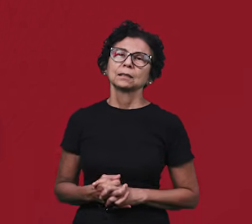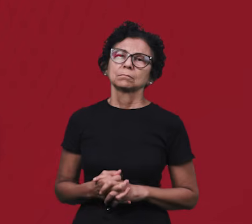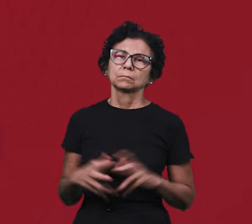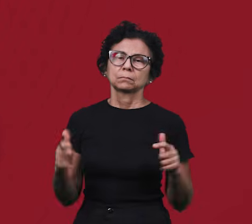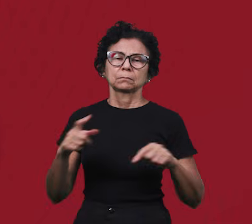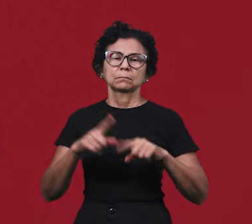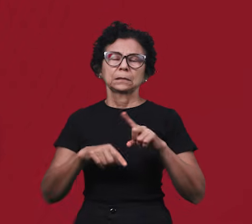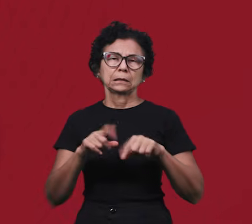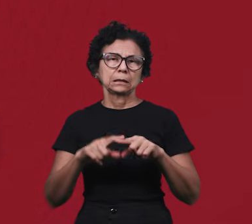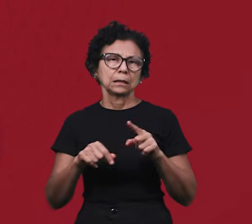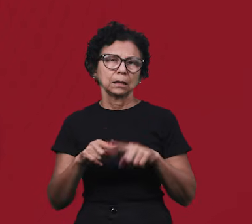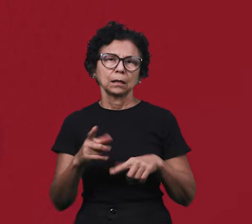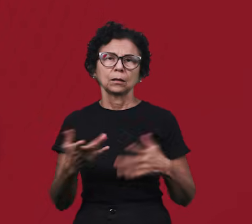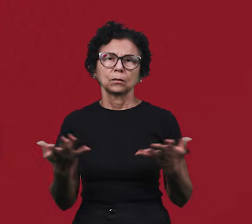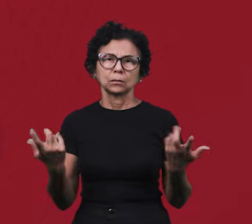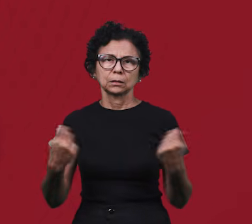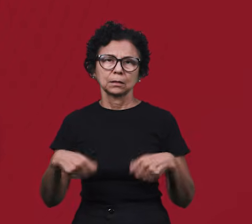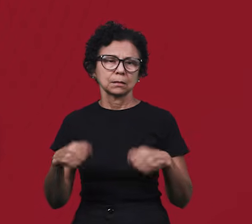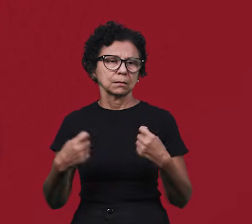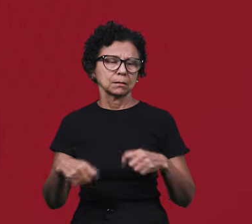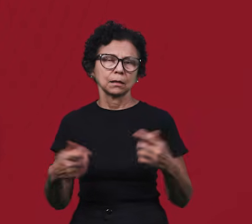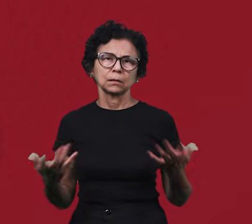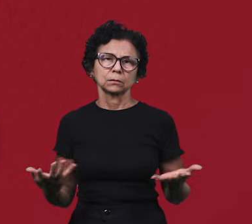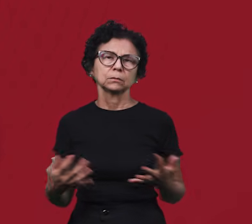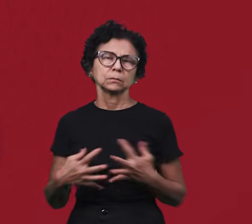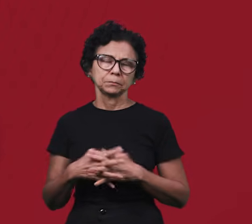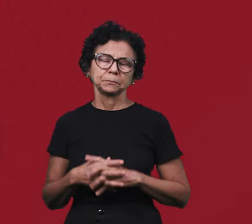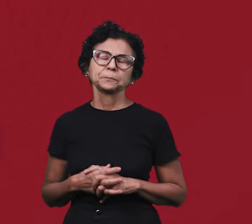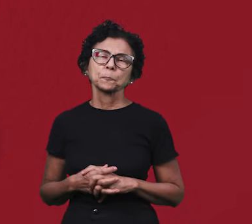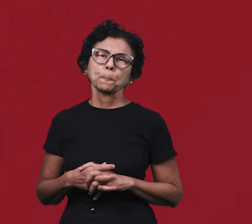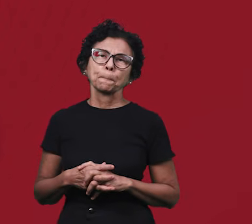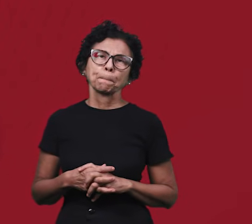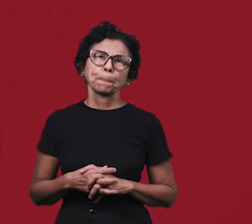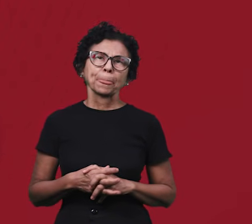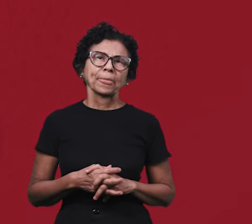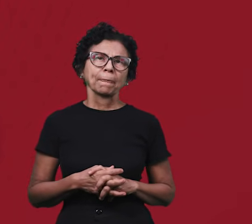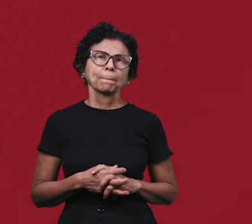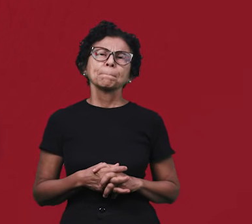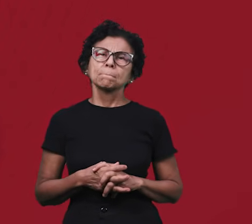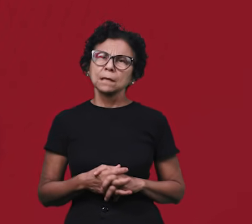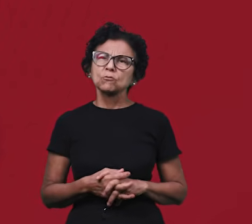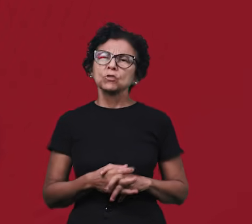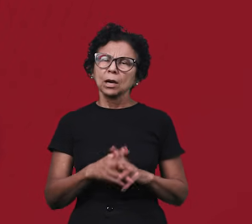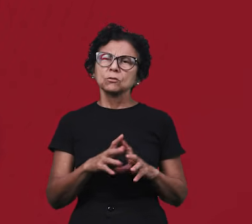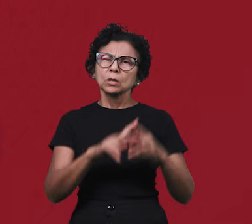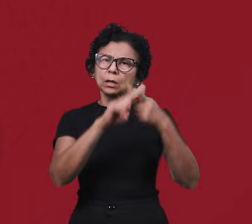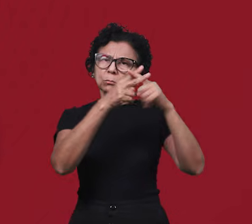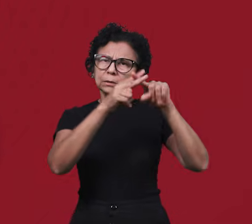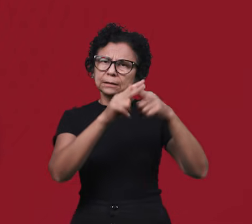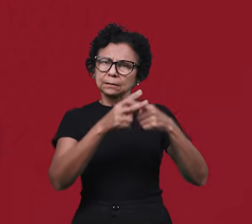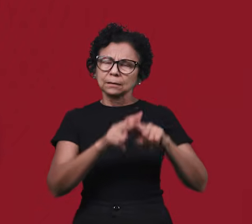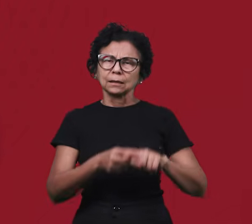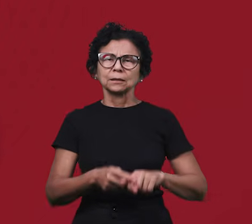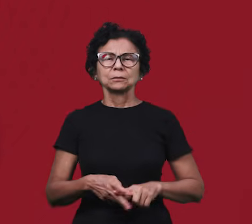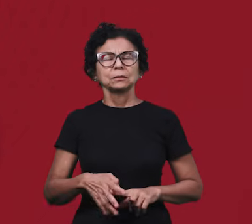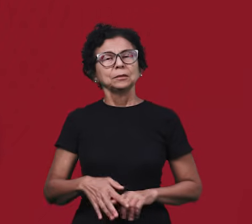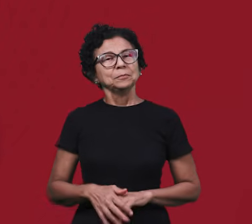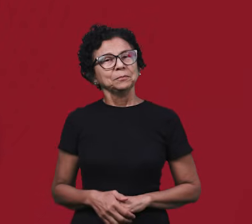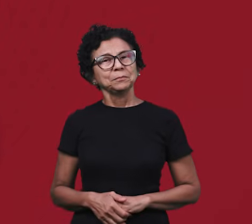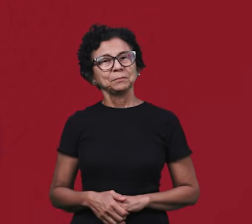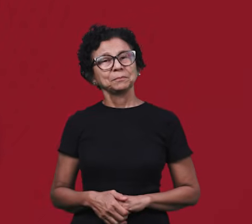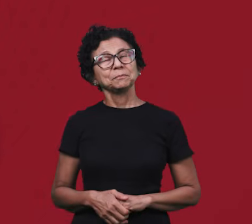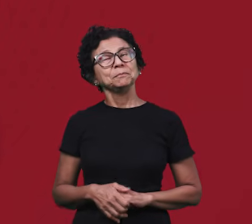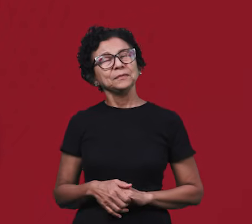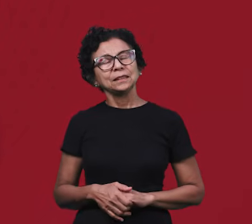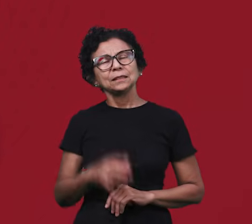é material físico, né? Predial, por assim dizer, e que está sendo reparado já. E se Deus